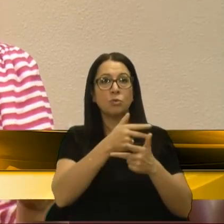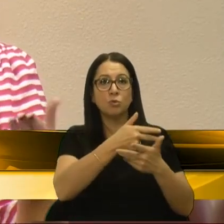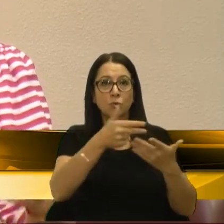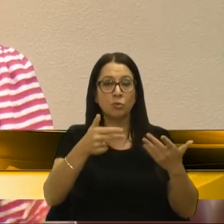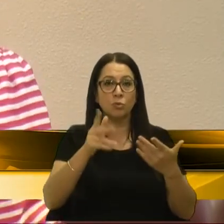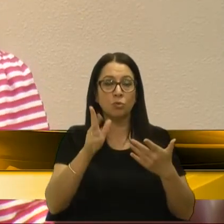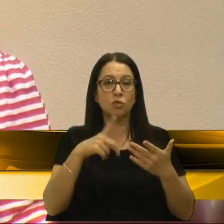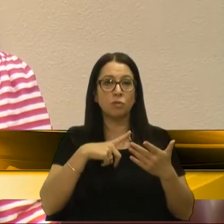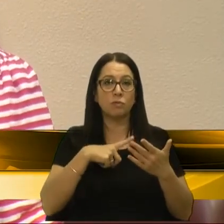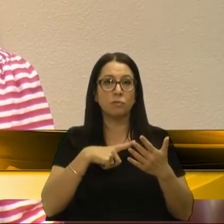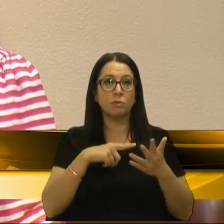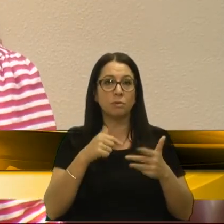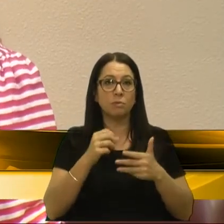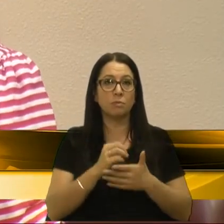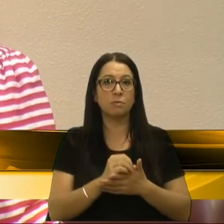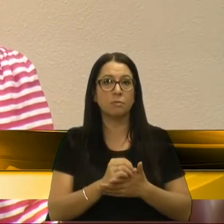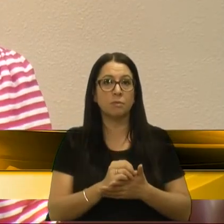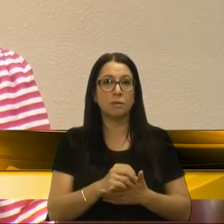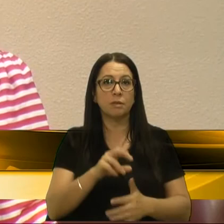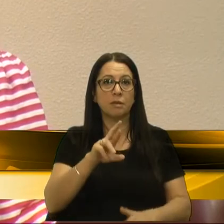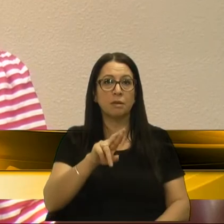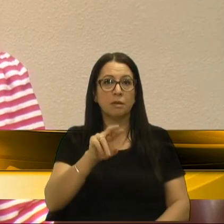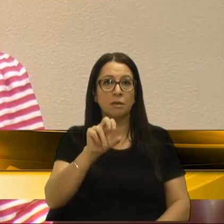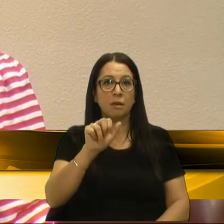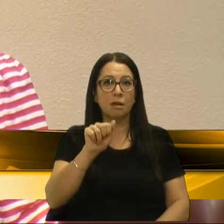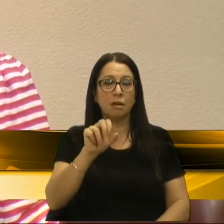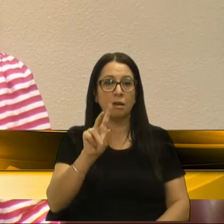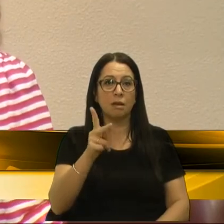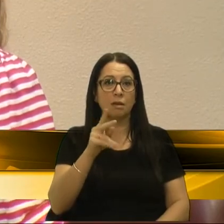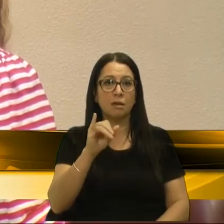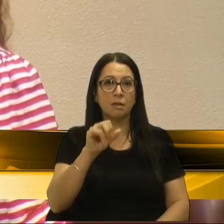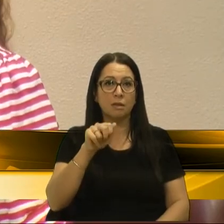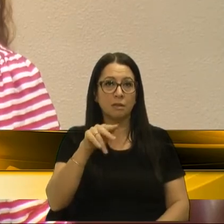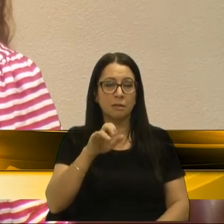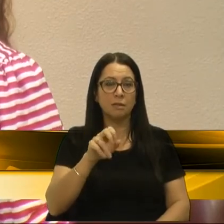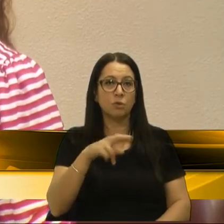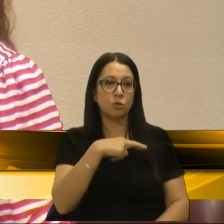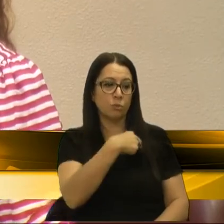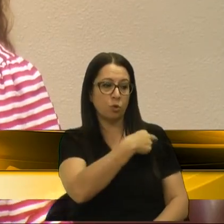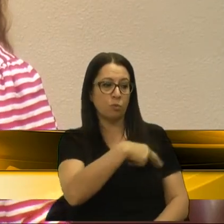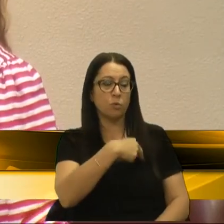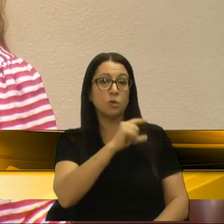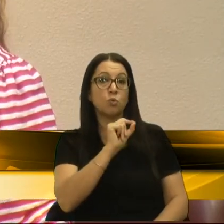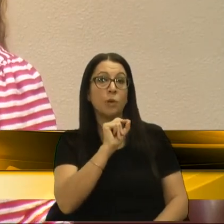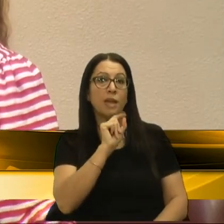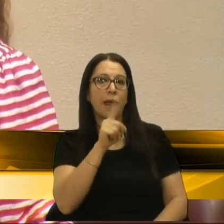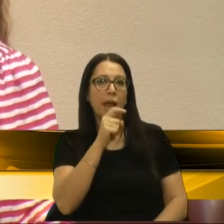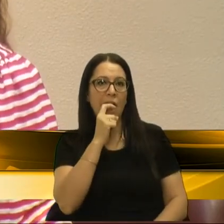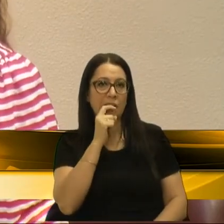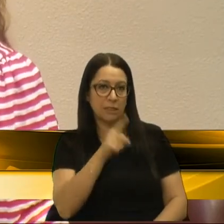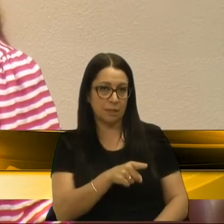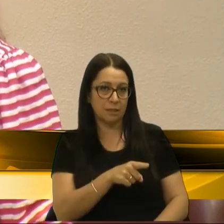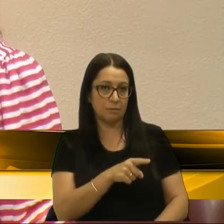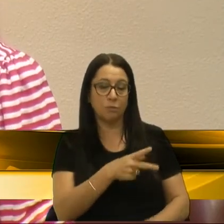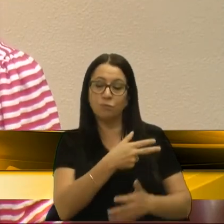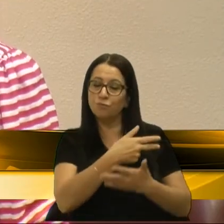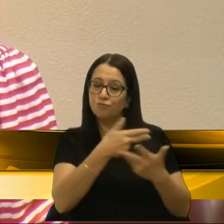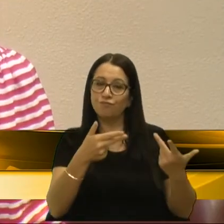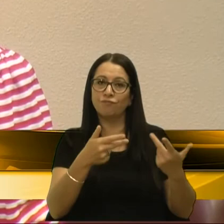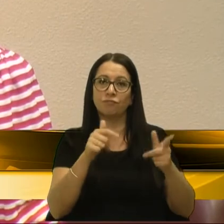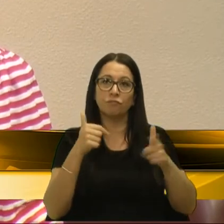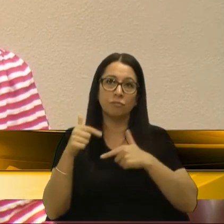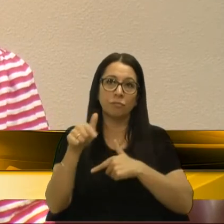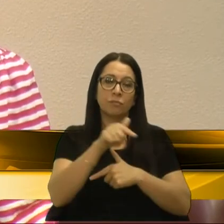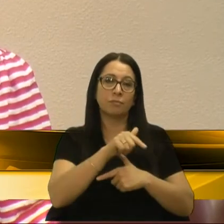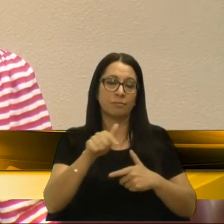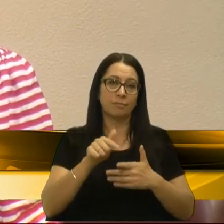Hoje tivemos, né, o trabalho da Haliane também falando sobre a questão da romantização do ciúme. Então, inúmeros são, né, os